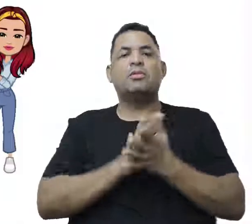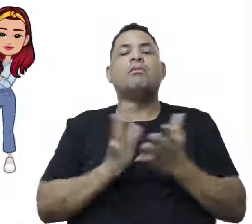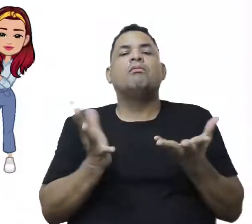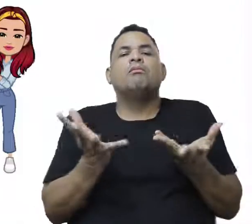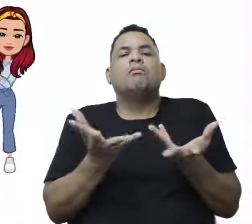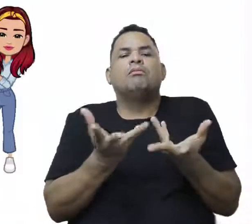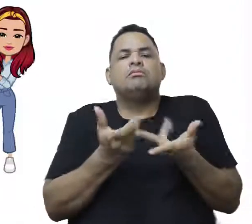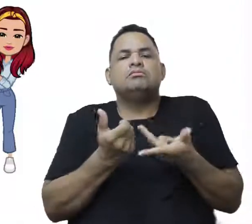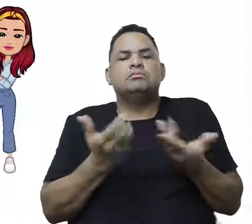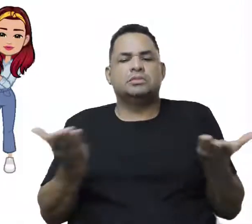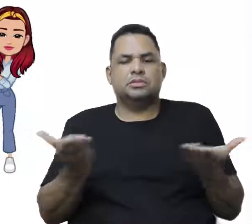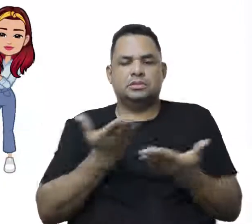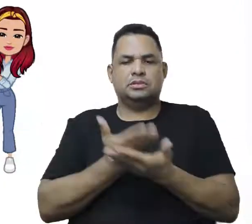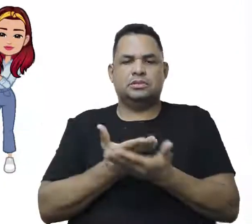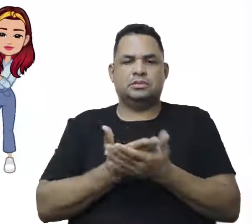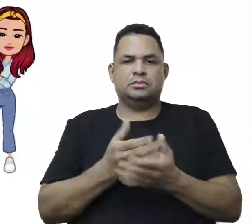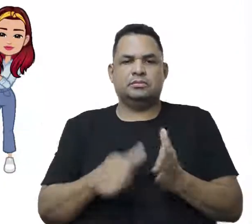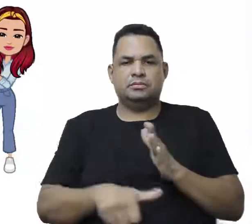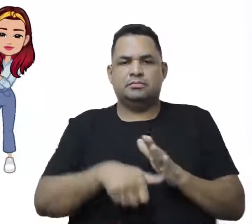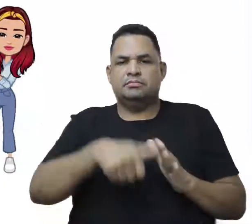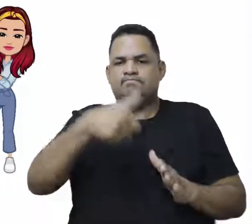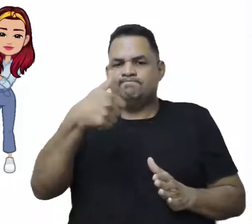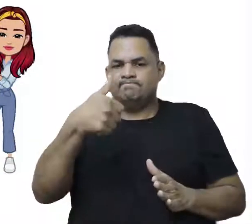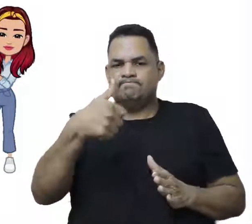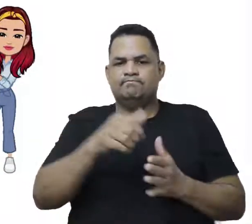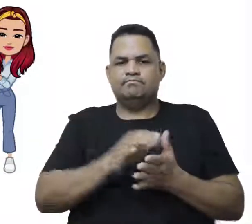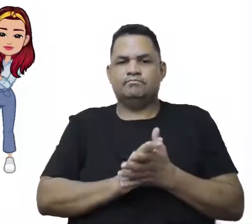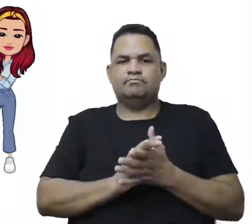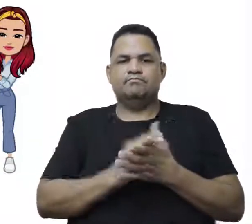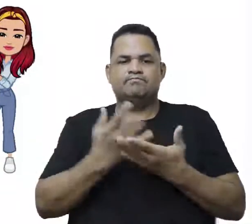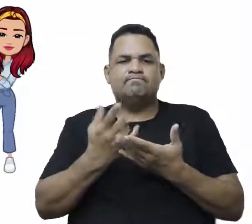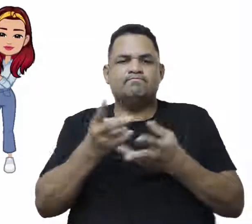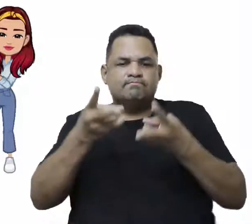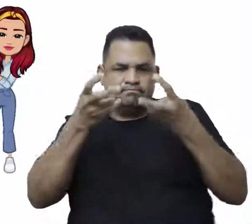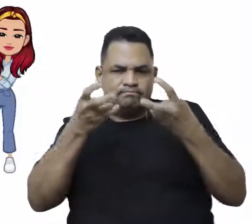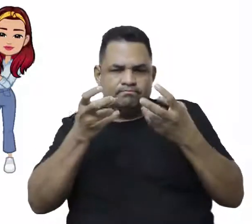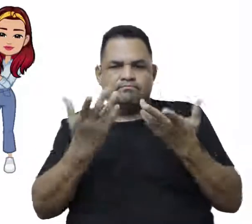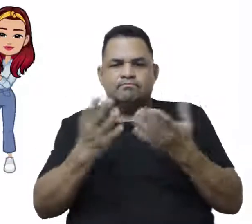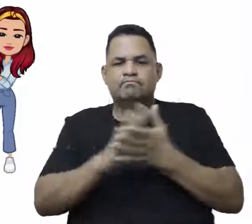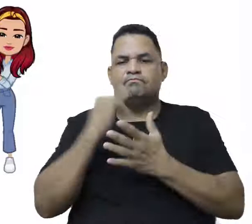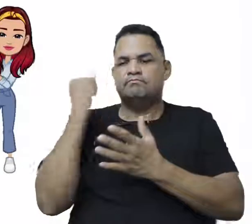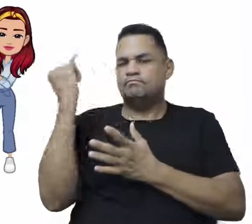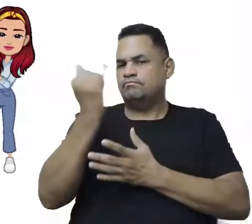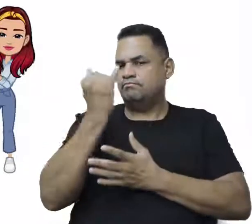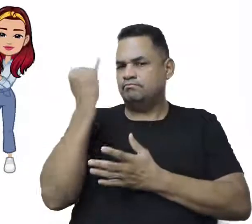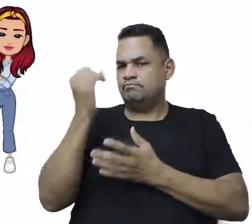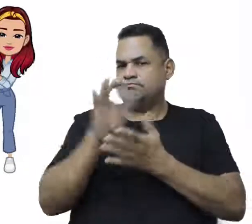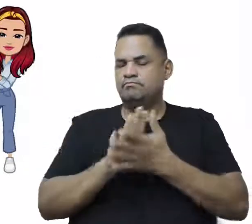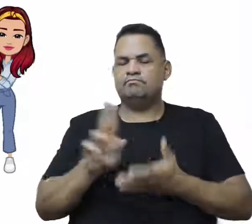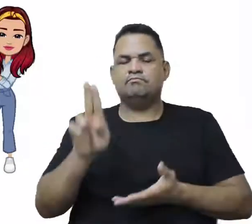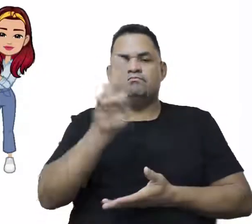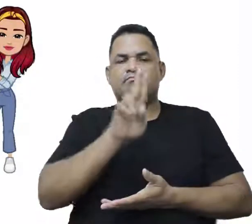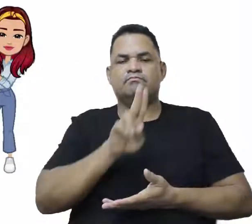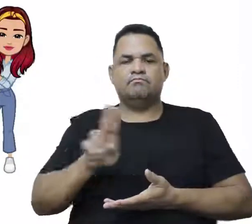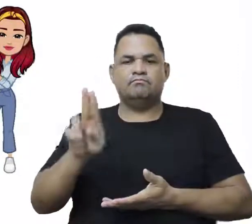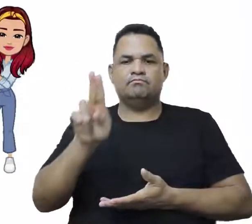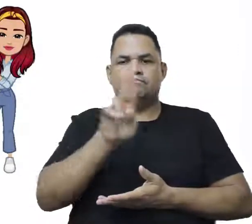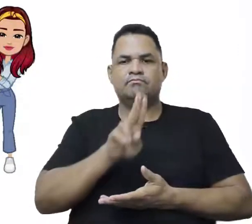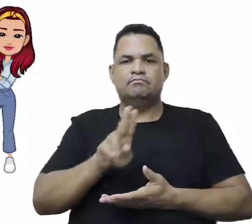para esta aula? A primeira habilidade é identificar a importância e